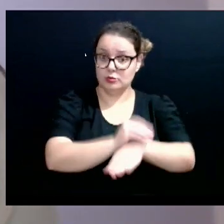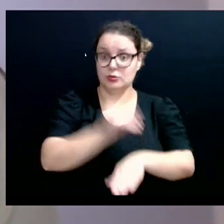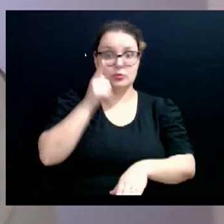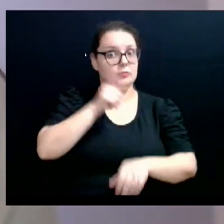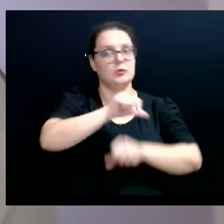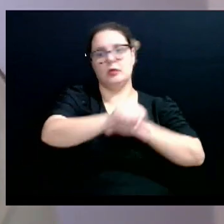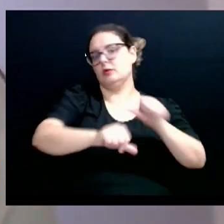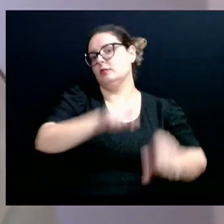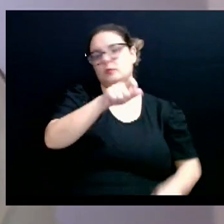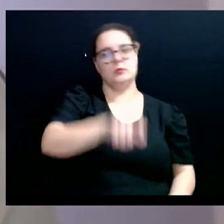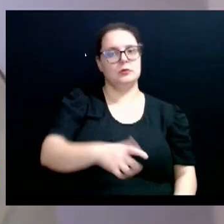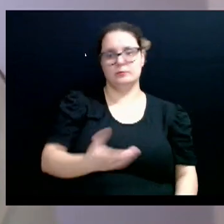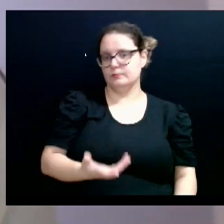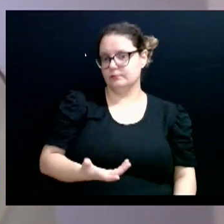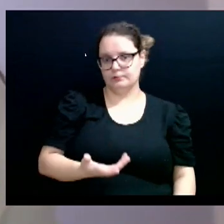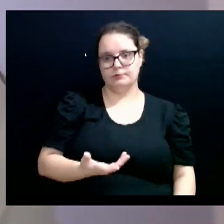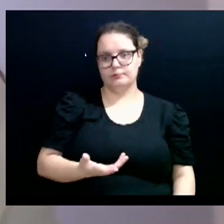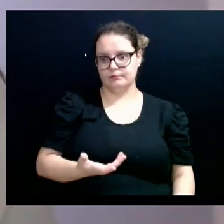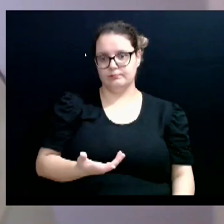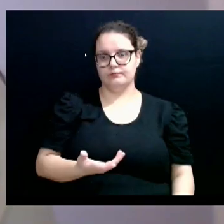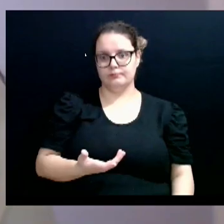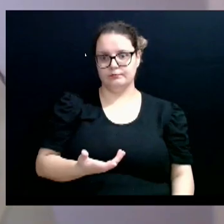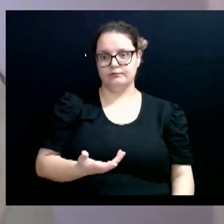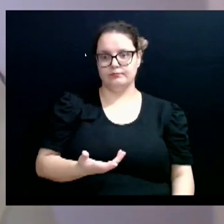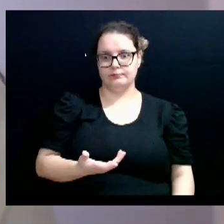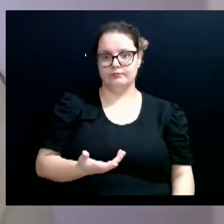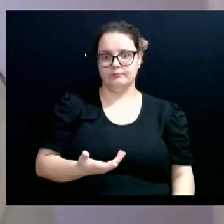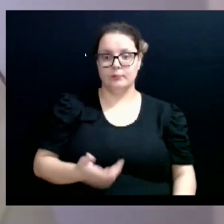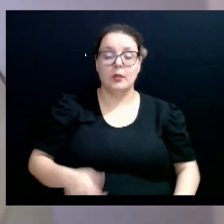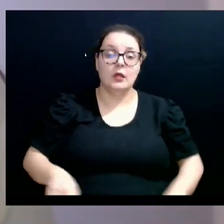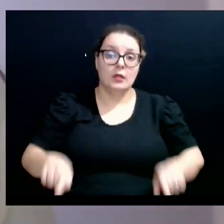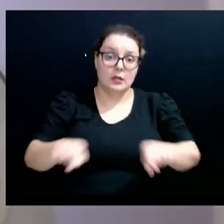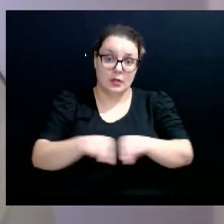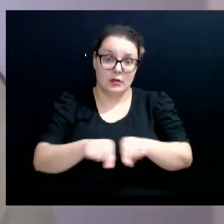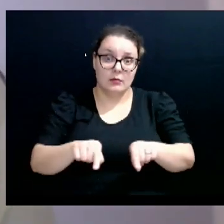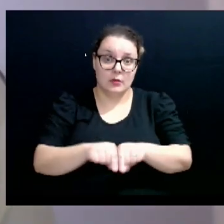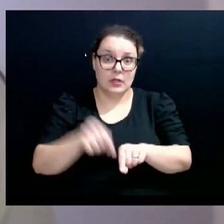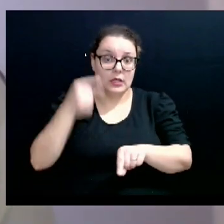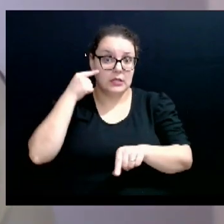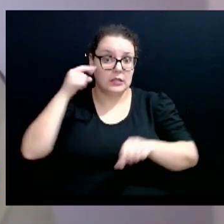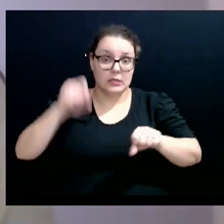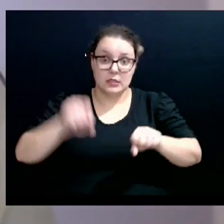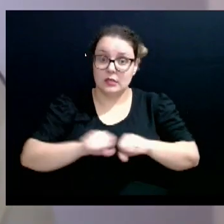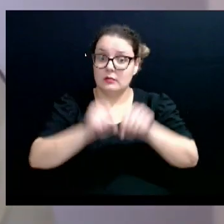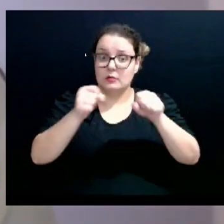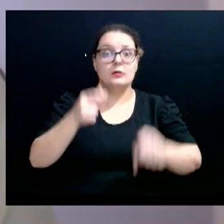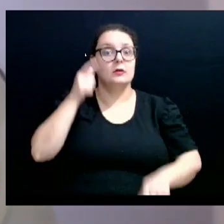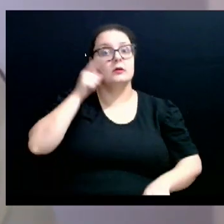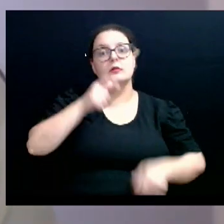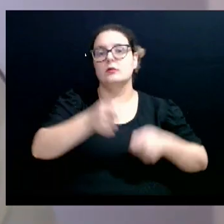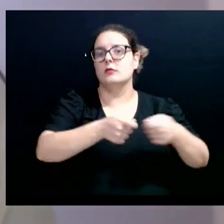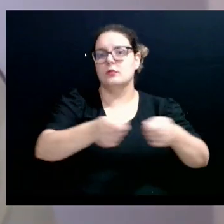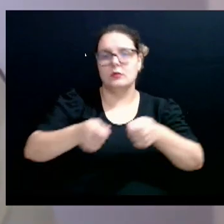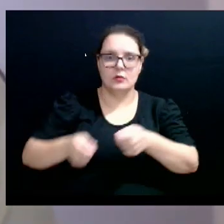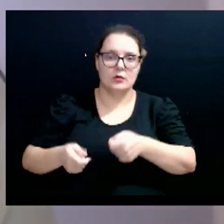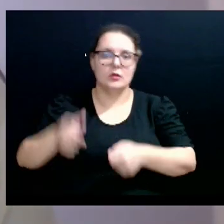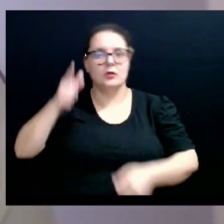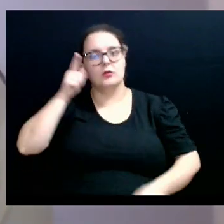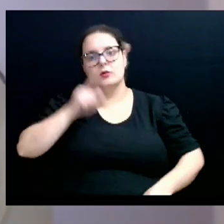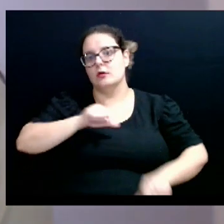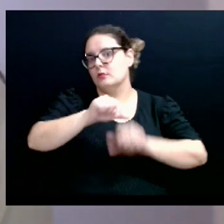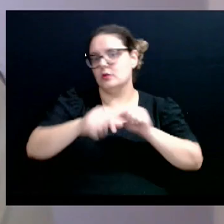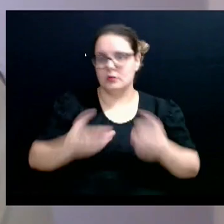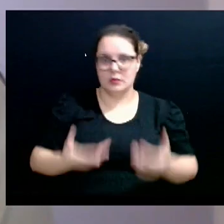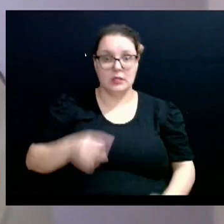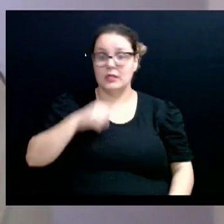outro. Então, ela também tem que quebrar isso, que ela consegue controlar, que ela consegue mudar o outro. Ninguém consegue mudar o